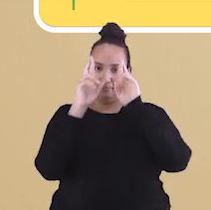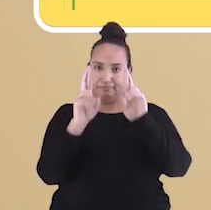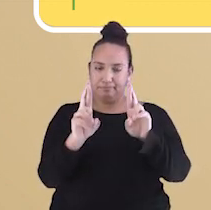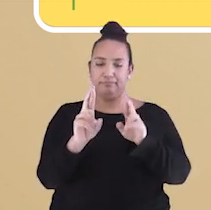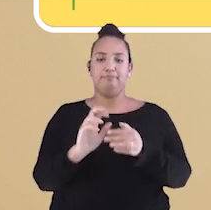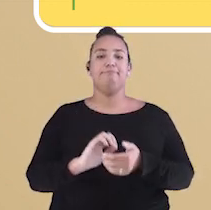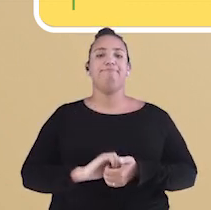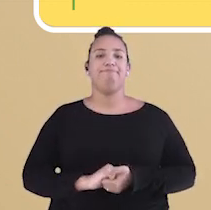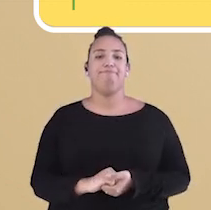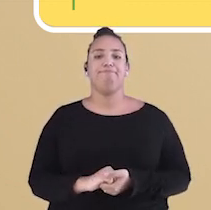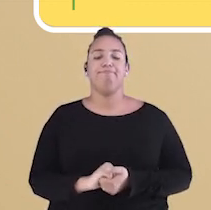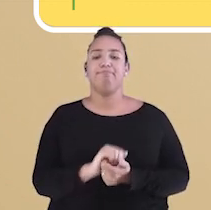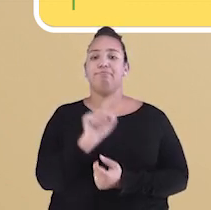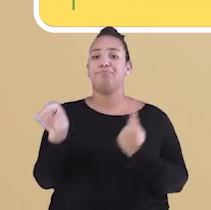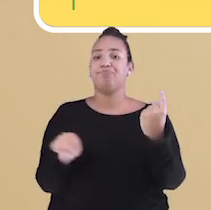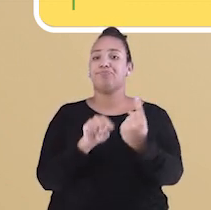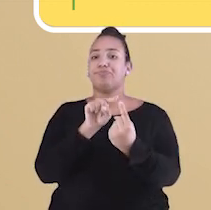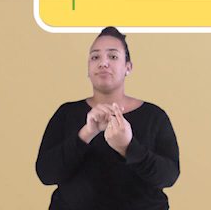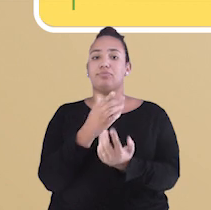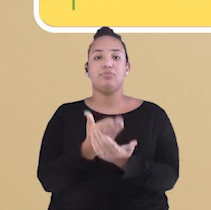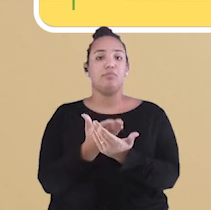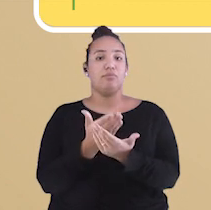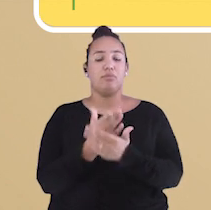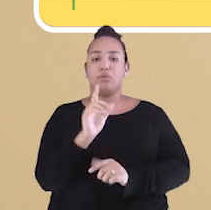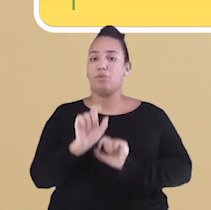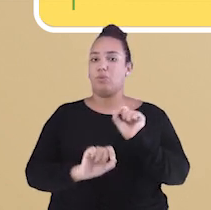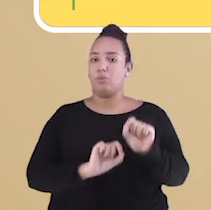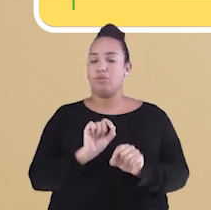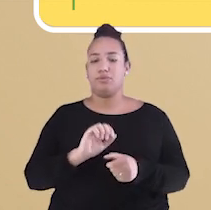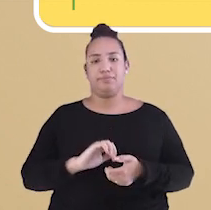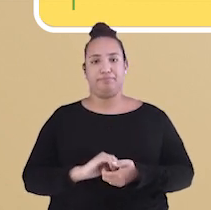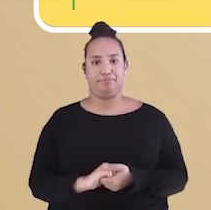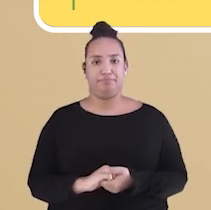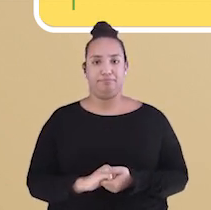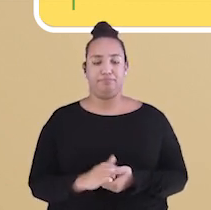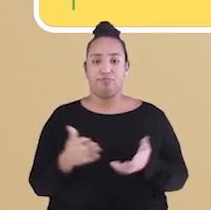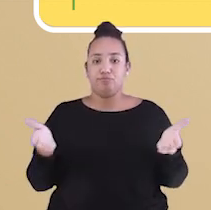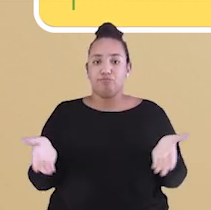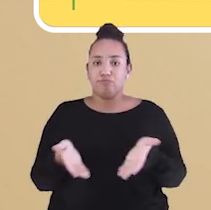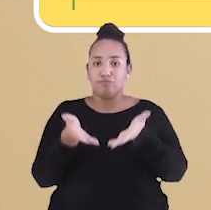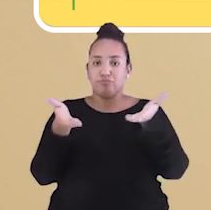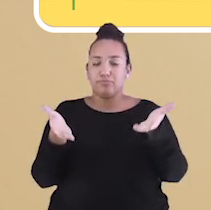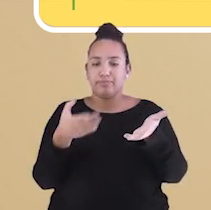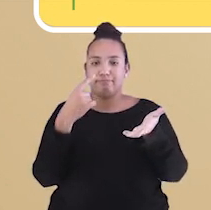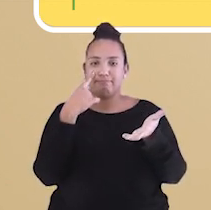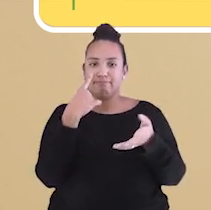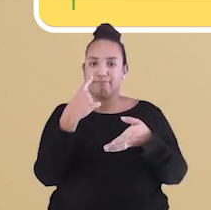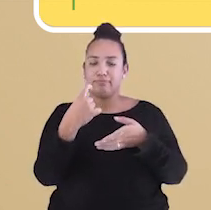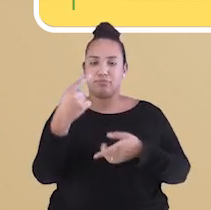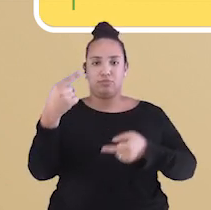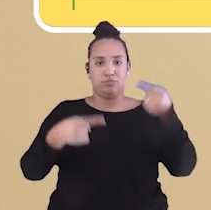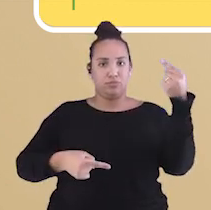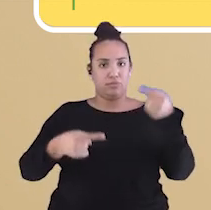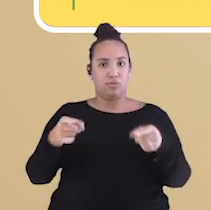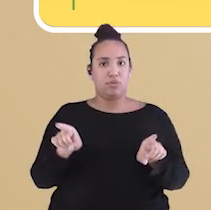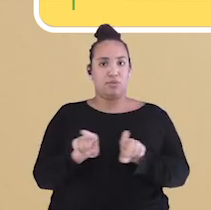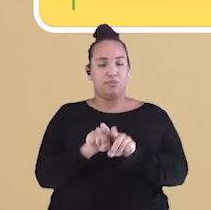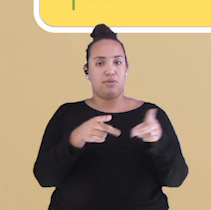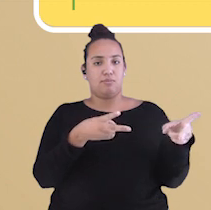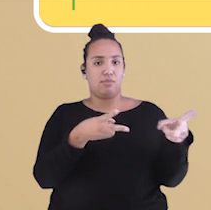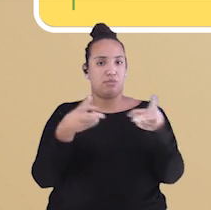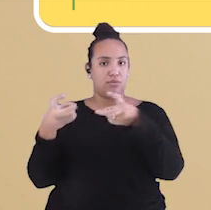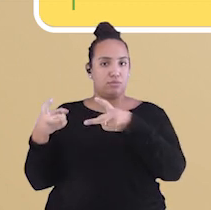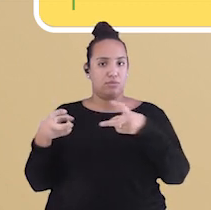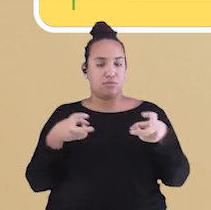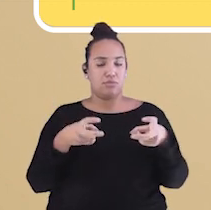diferenças. E o objetivo da aula é estimular o interesse sobre o debate e o reconhecimento sobre